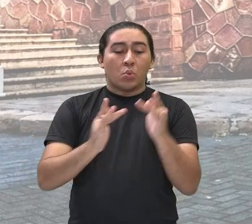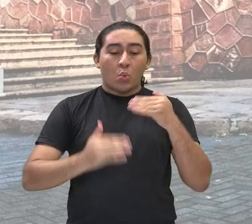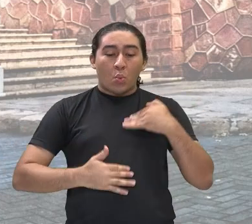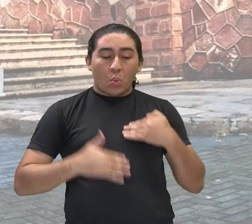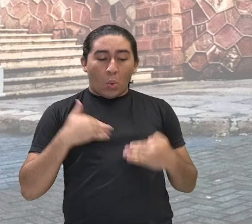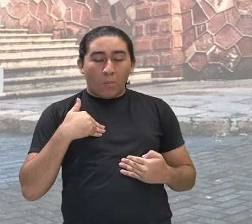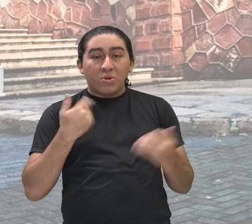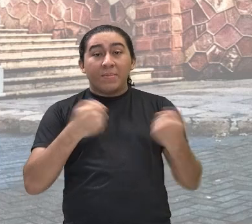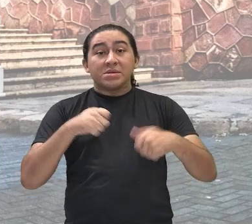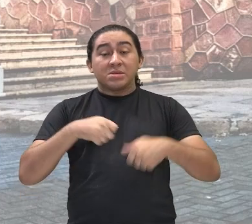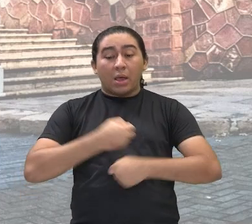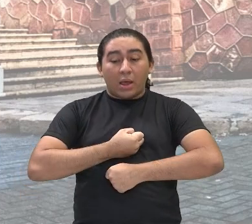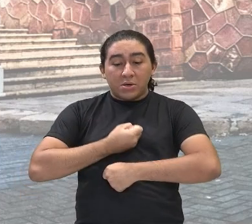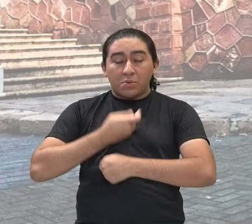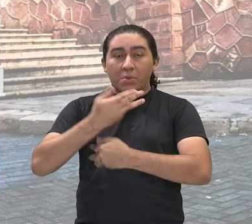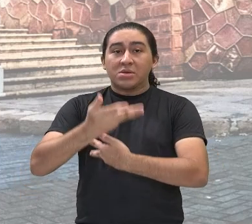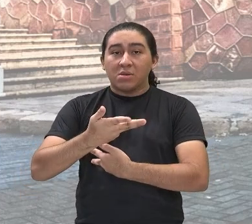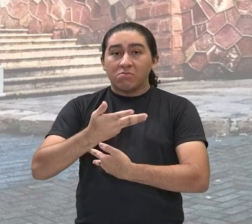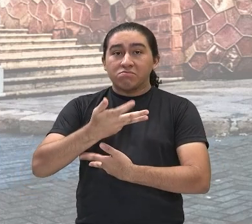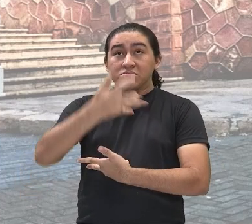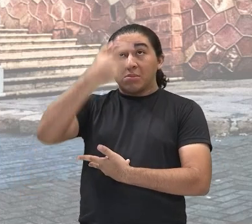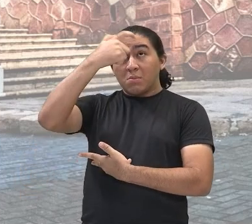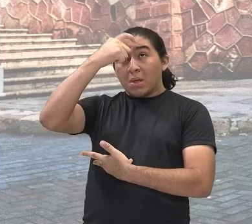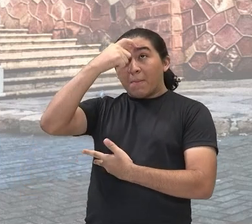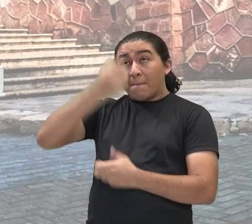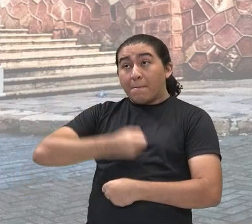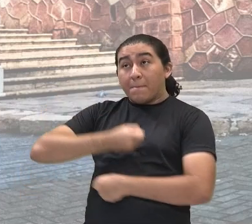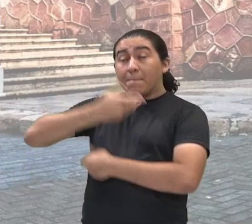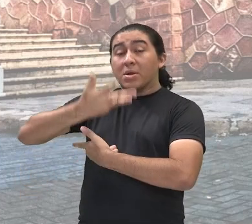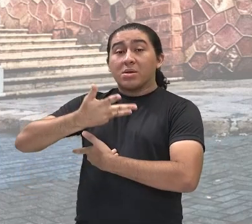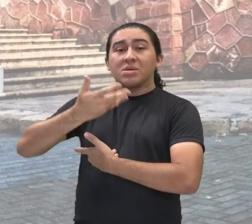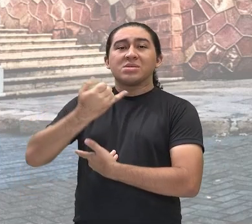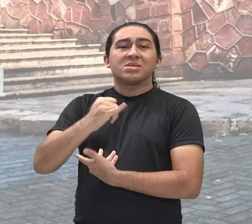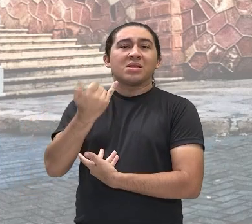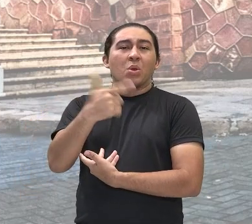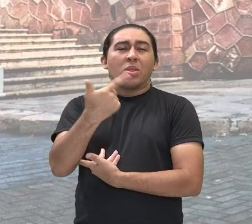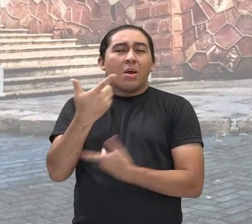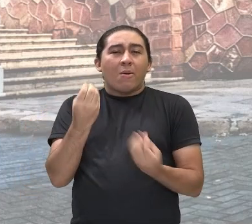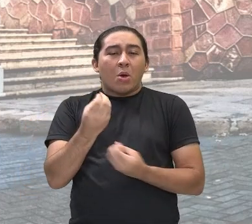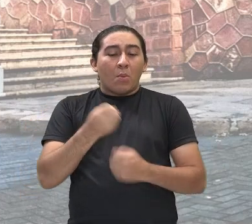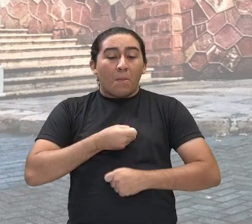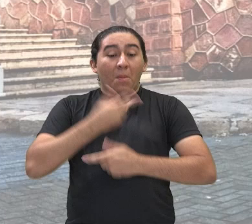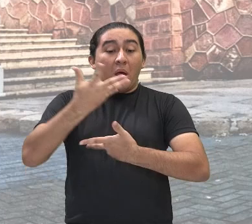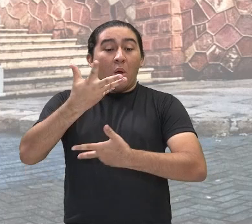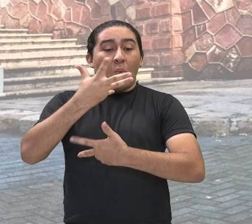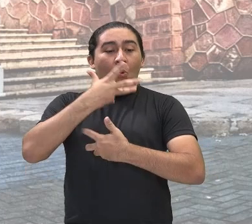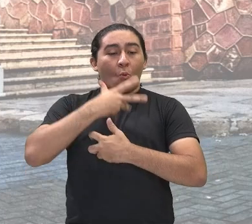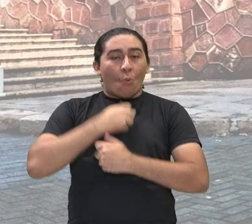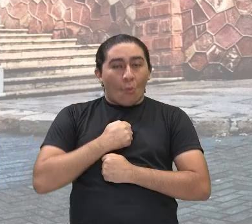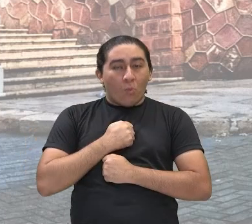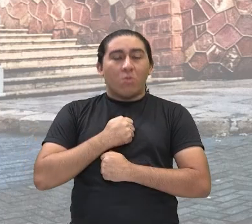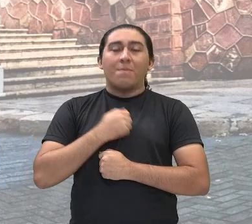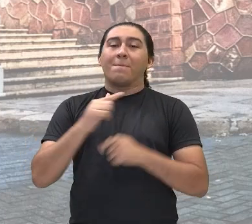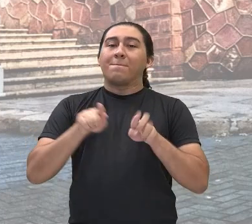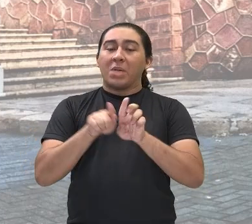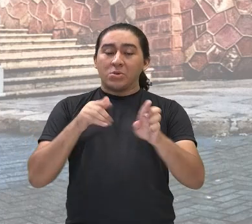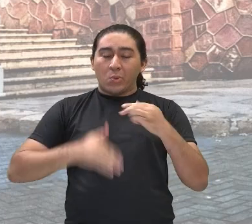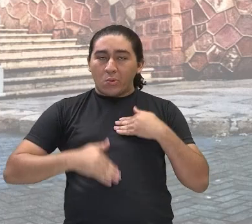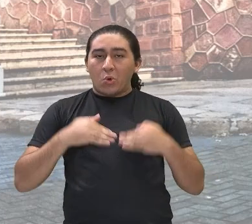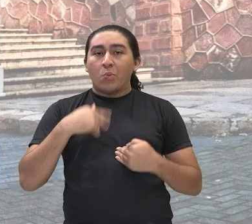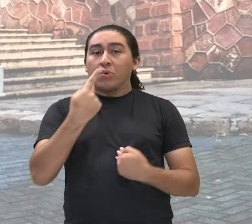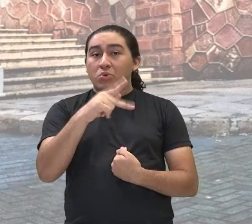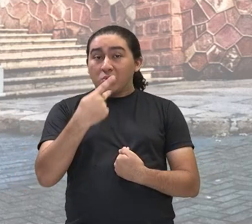precisa expressar? Se você não consegue verbalizar, o seu corpo vai trazer de alguma